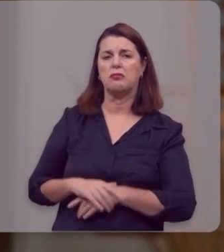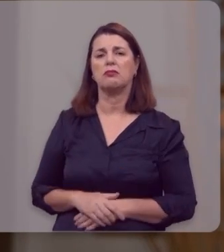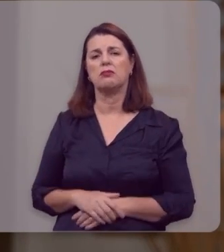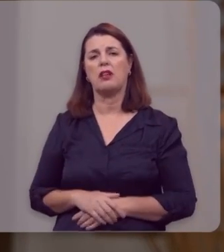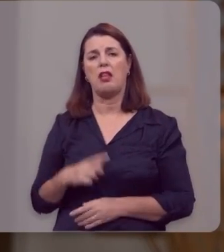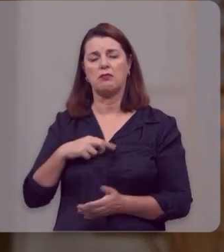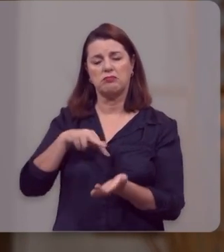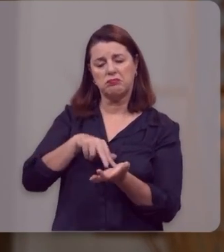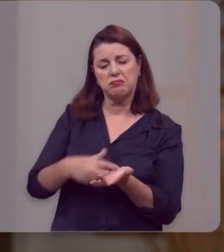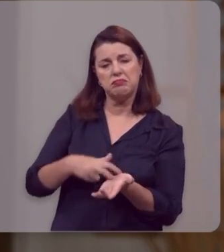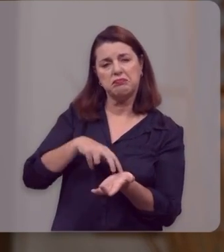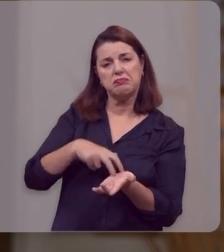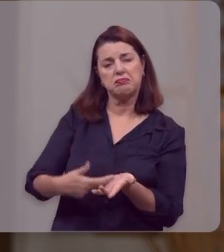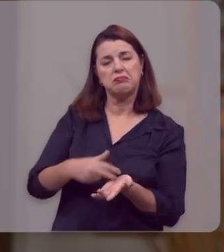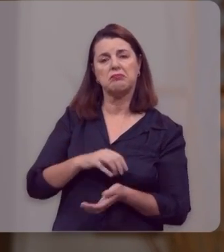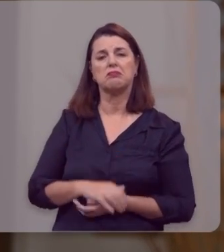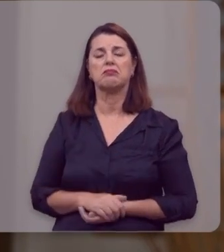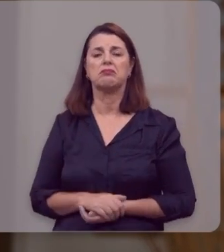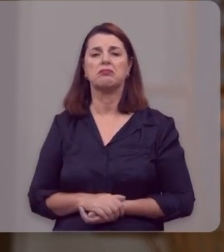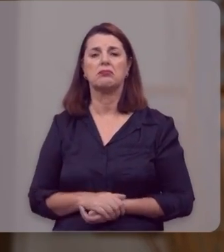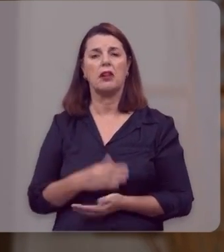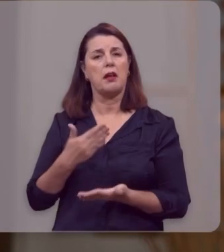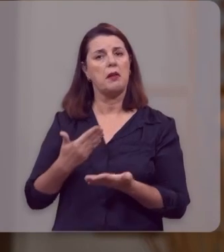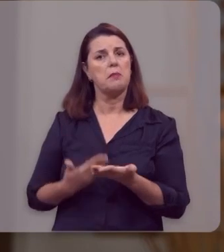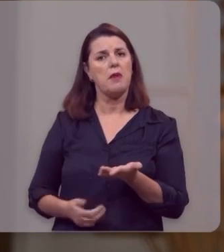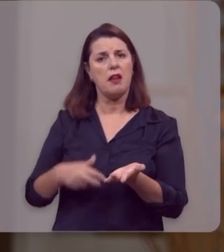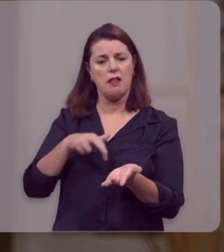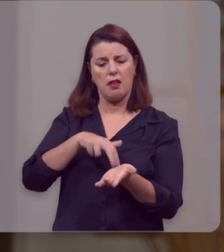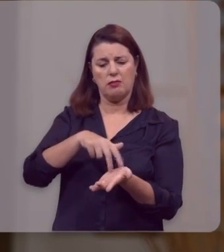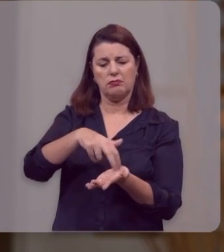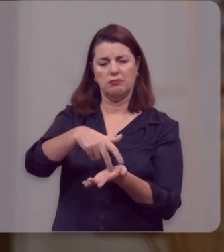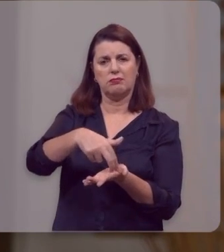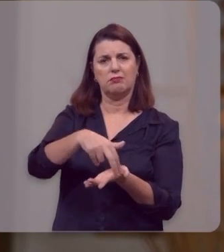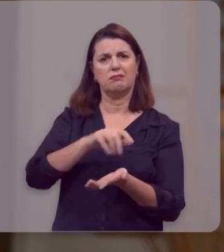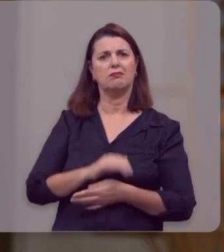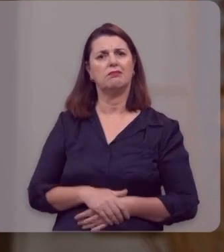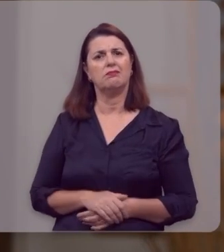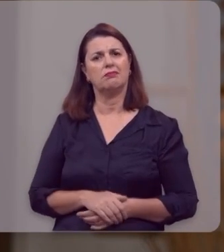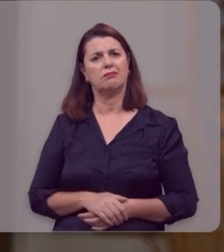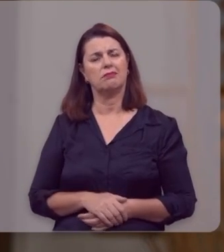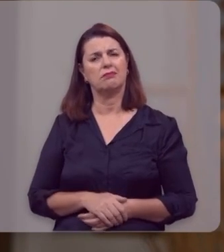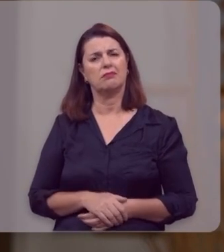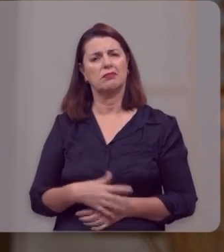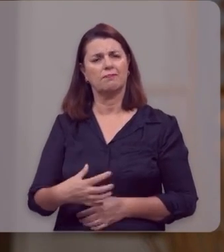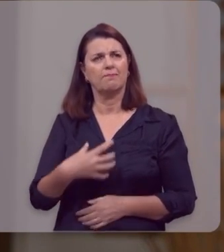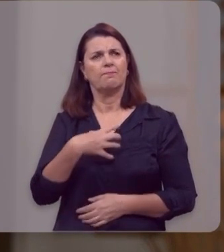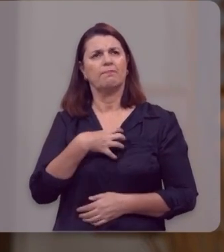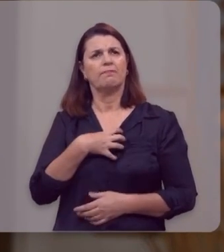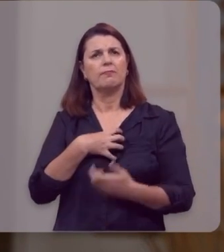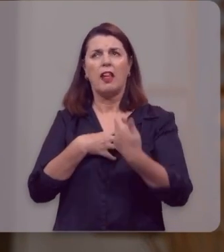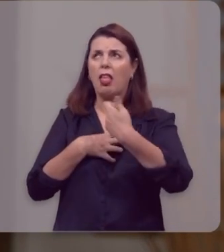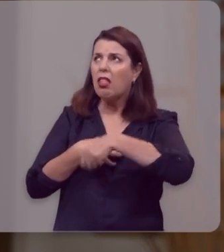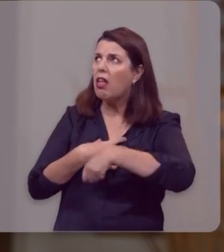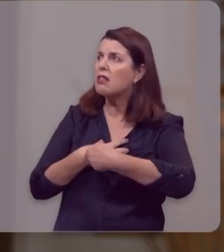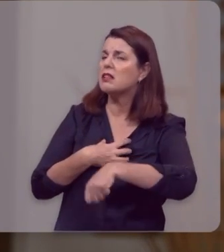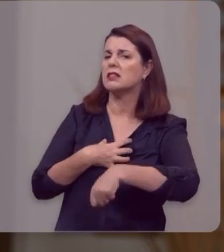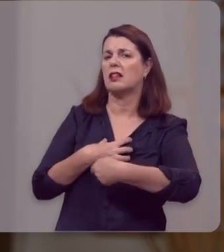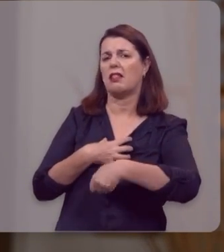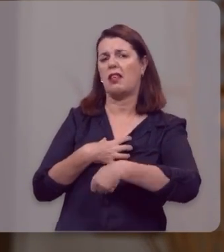aleijado, ele perdeu a articulação da coxa. Ele se sente carente e